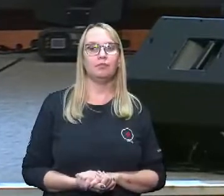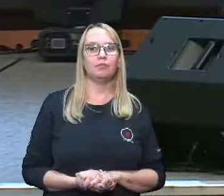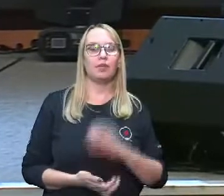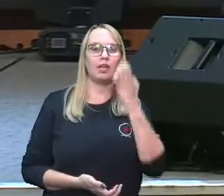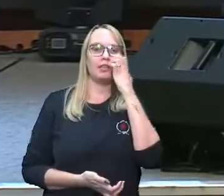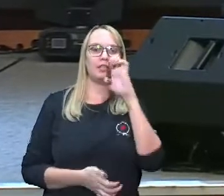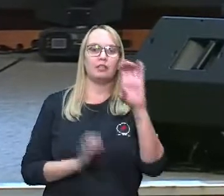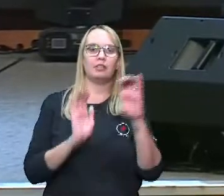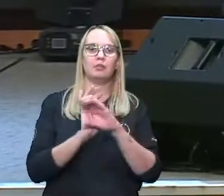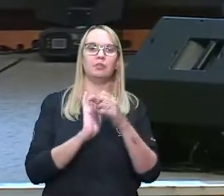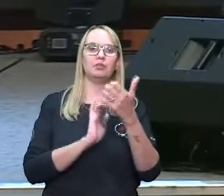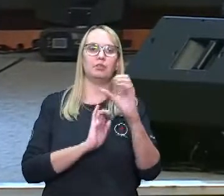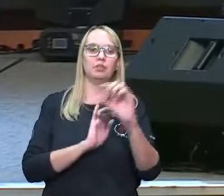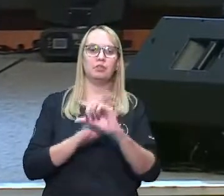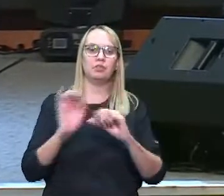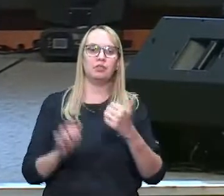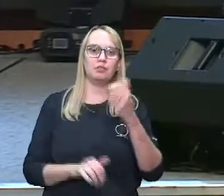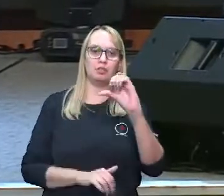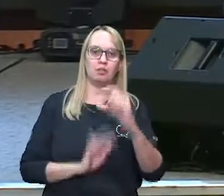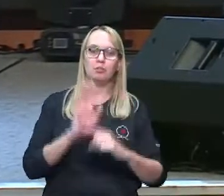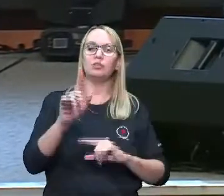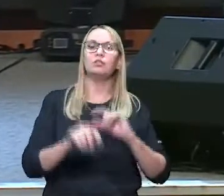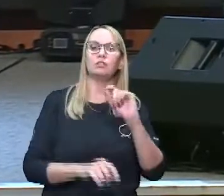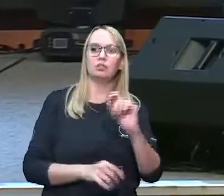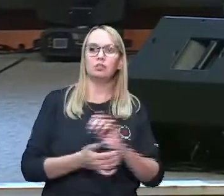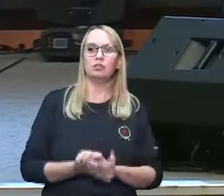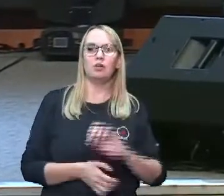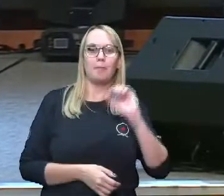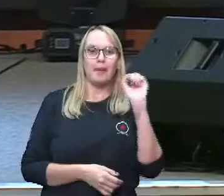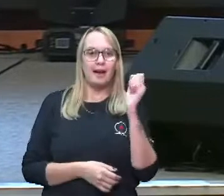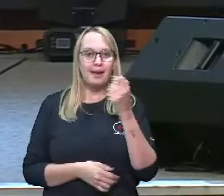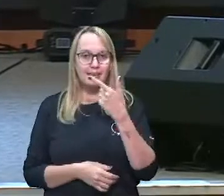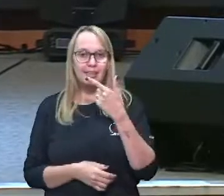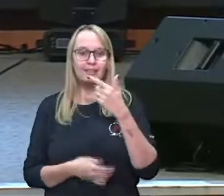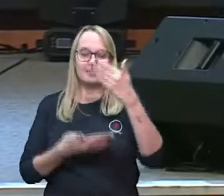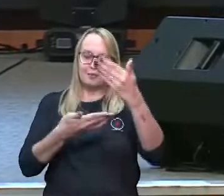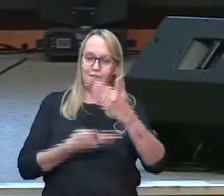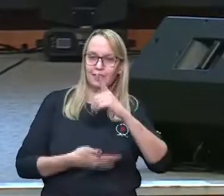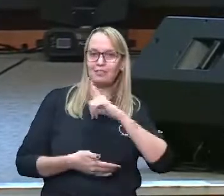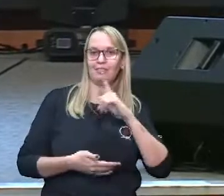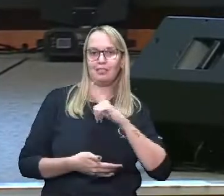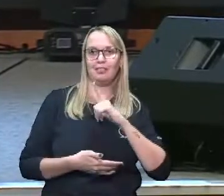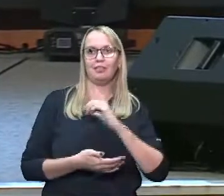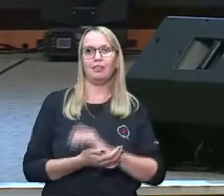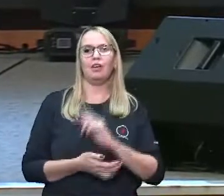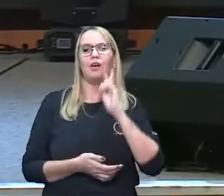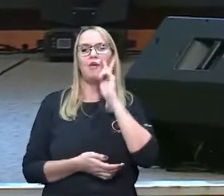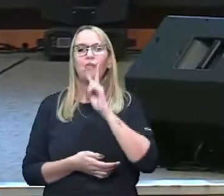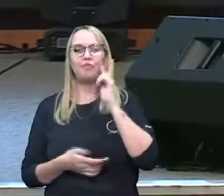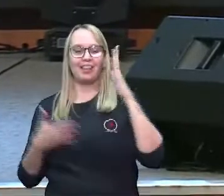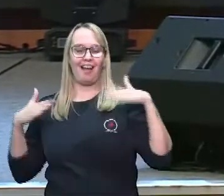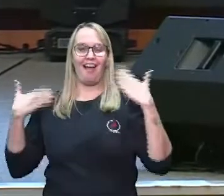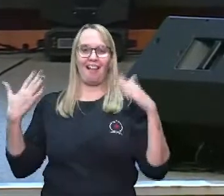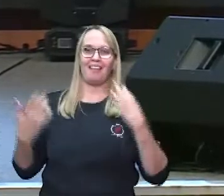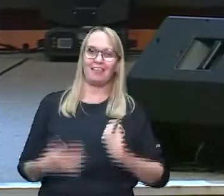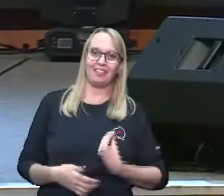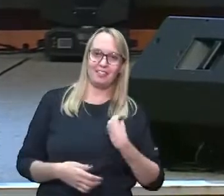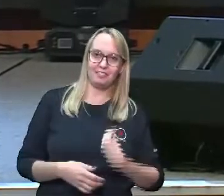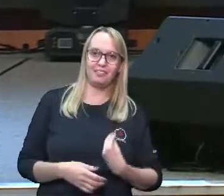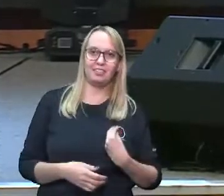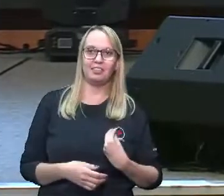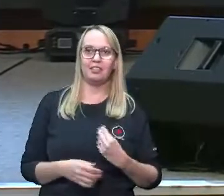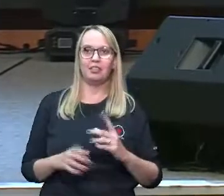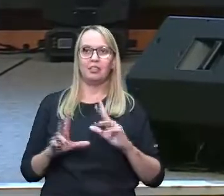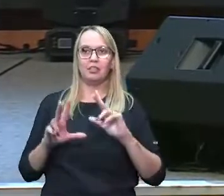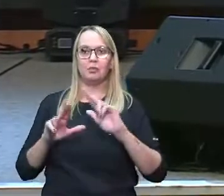Eclesiastes 10:19 diz assim, para rir se fazem convites, e o vinho alegra a vida, e por